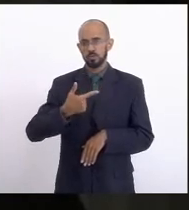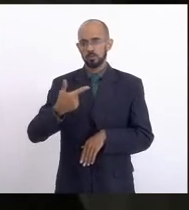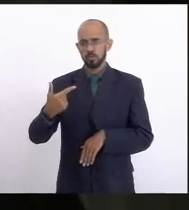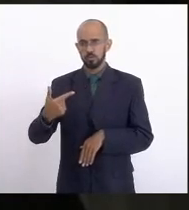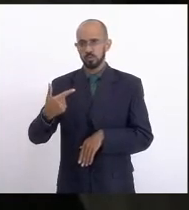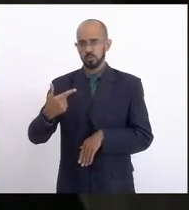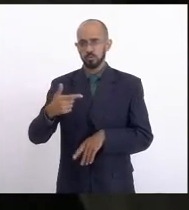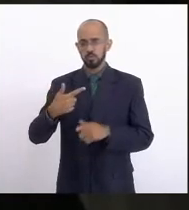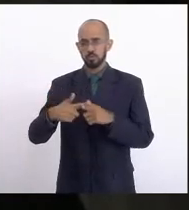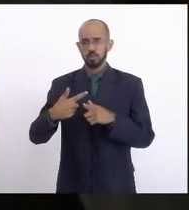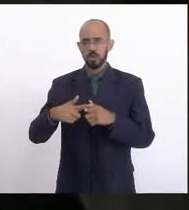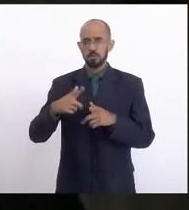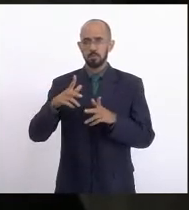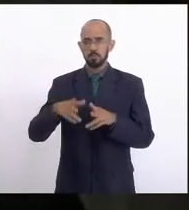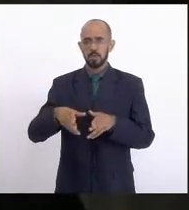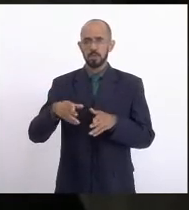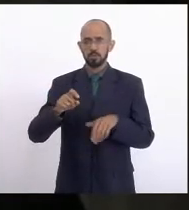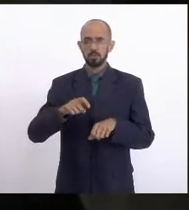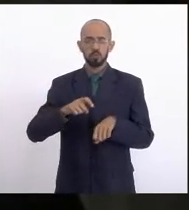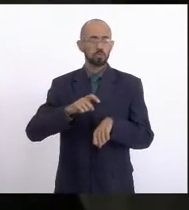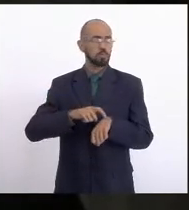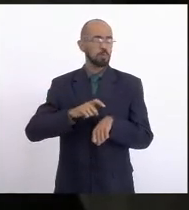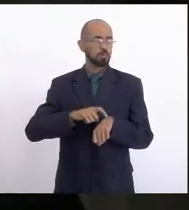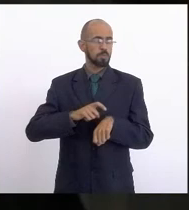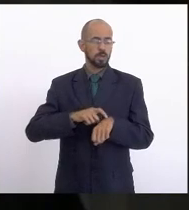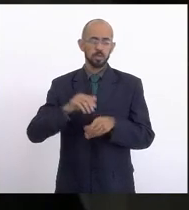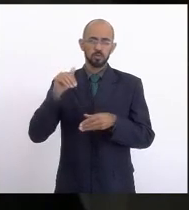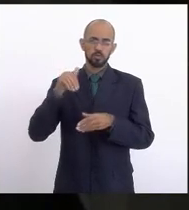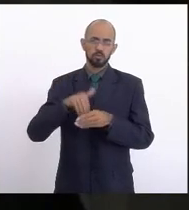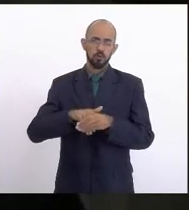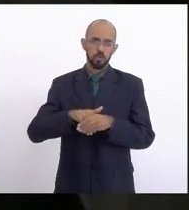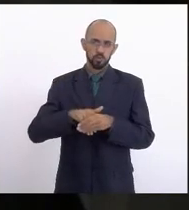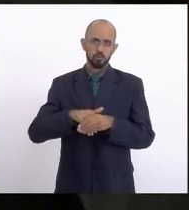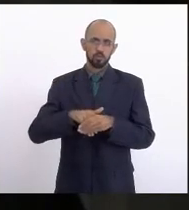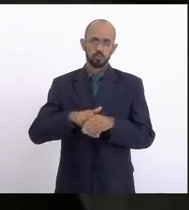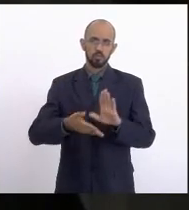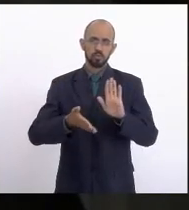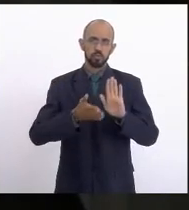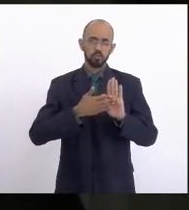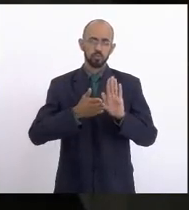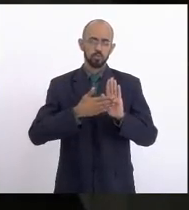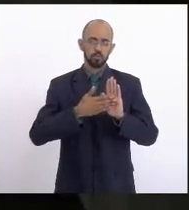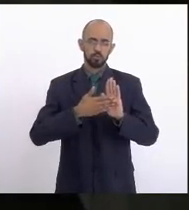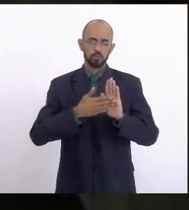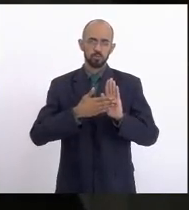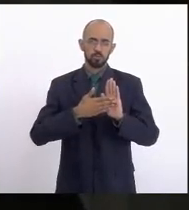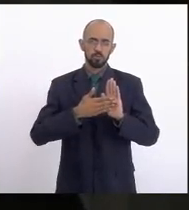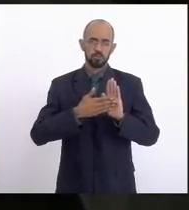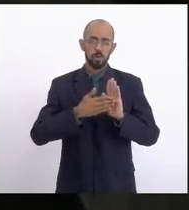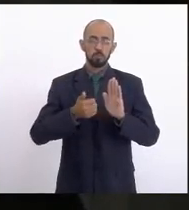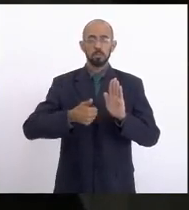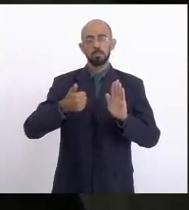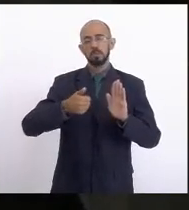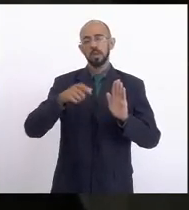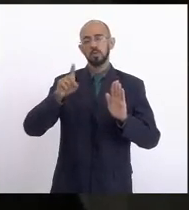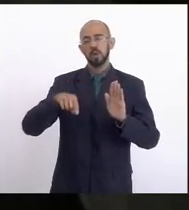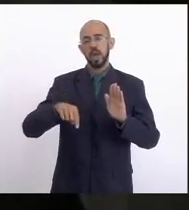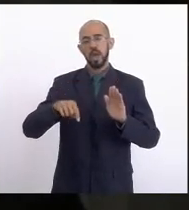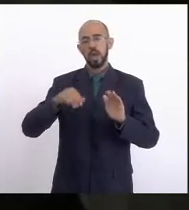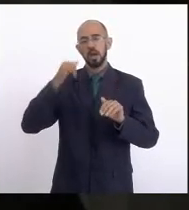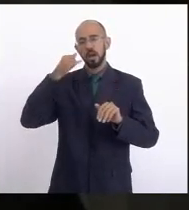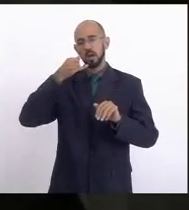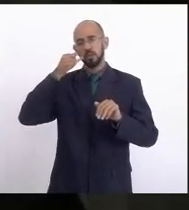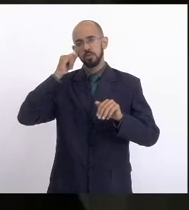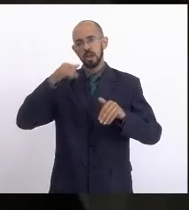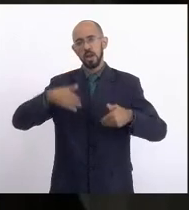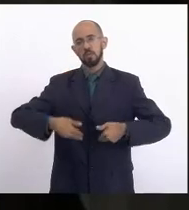em período eleitoral, combater a miséria e a fome está em primeiro lugar, mesmo que